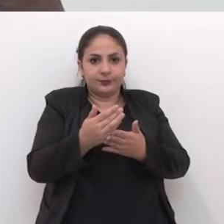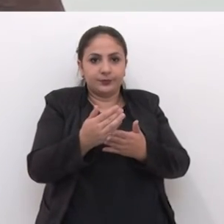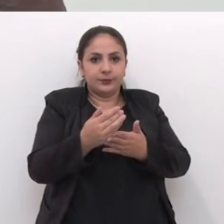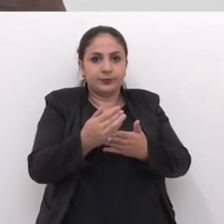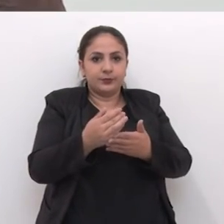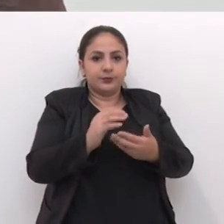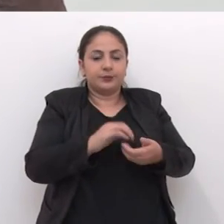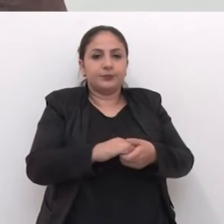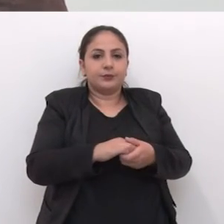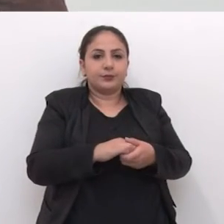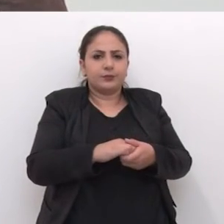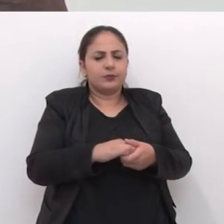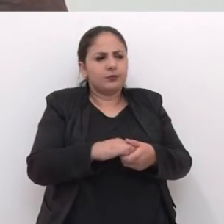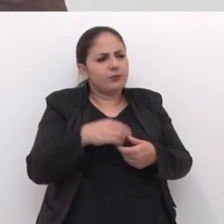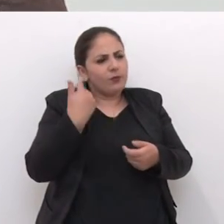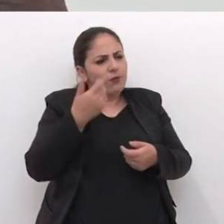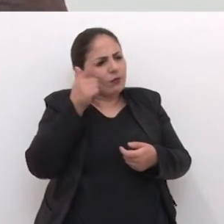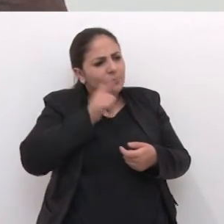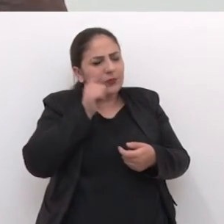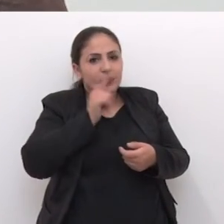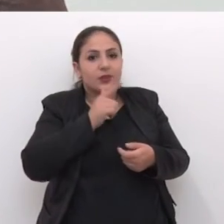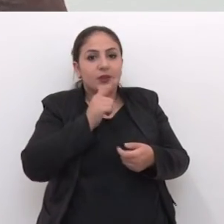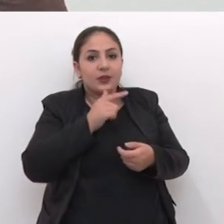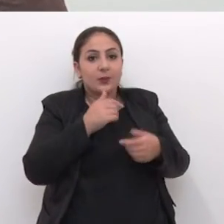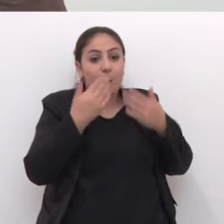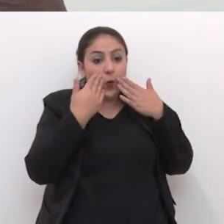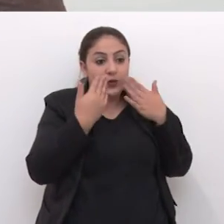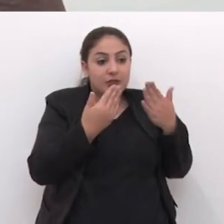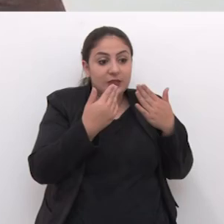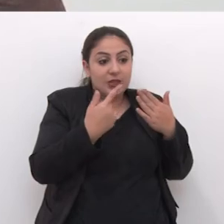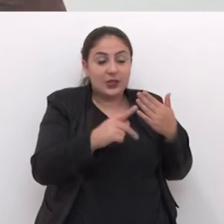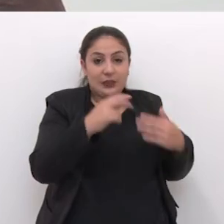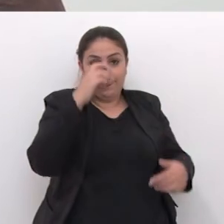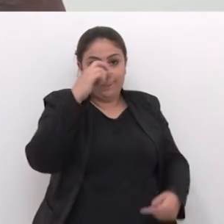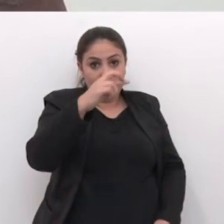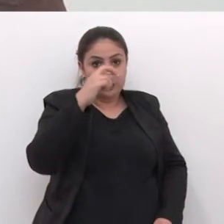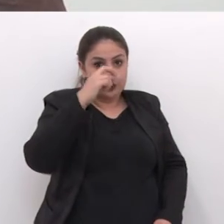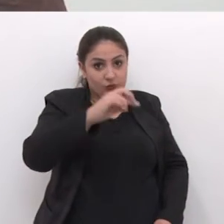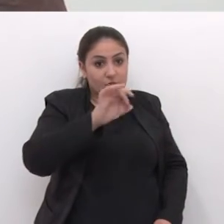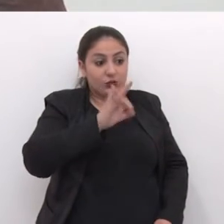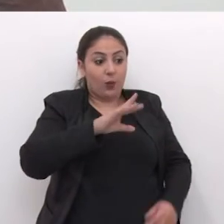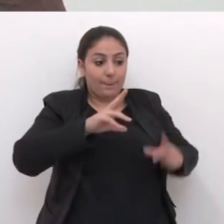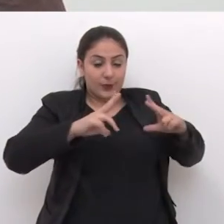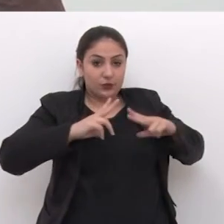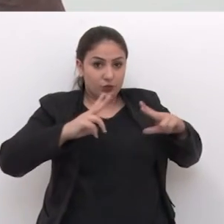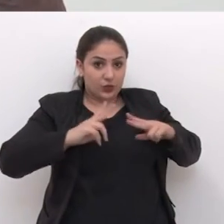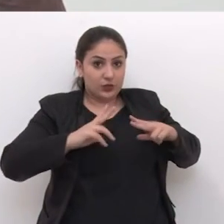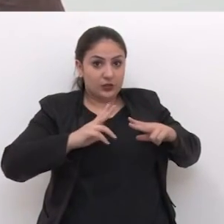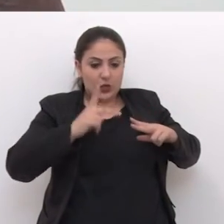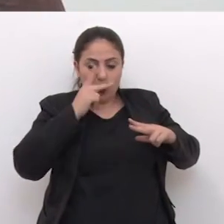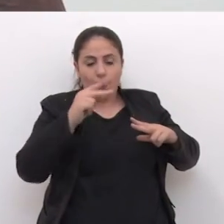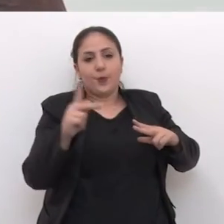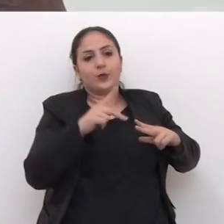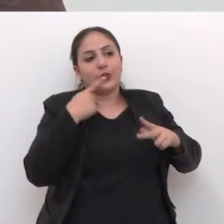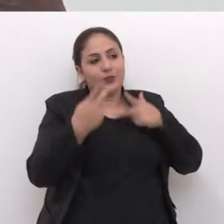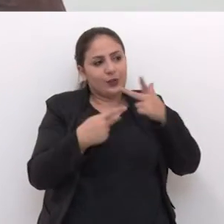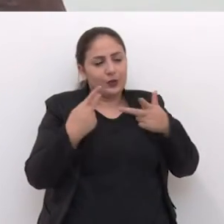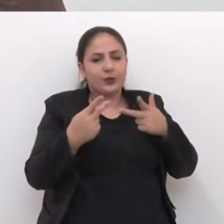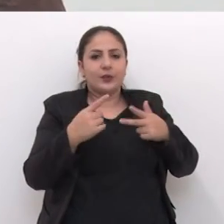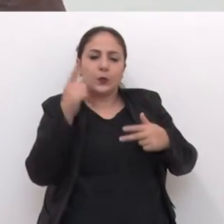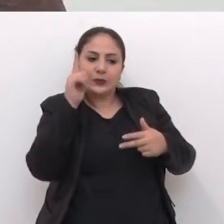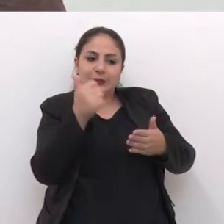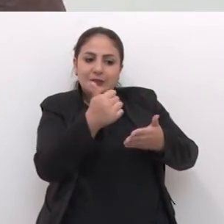de iniciativas, né? Mas que pudesse passar dessa perspectiva apenas pessoal, como o